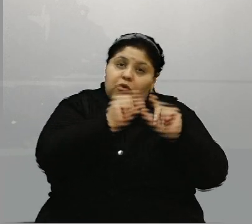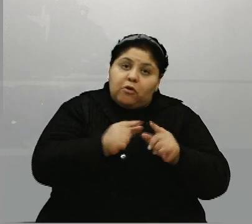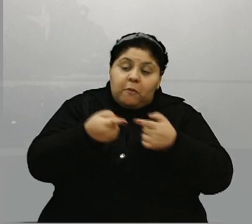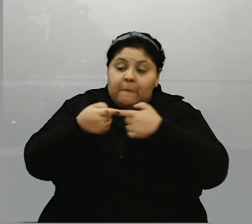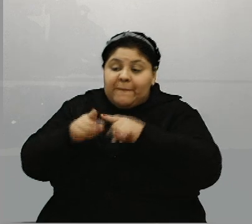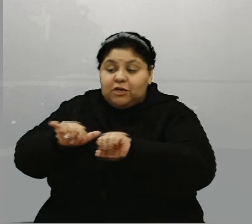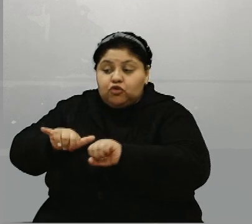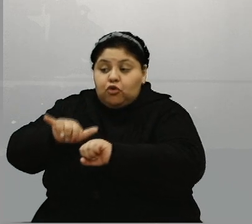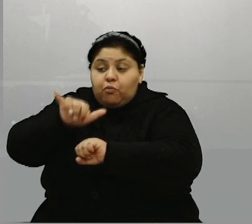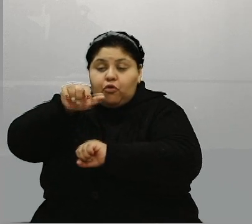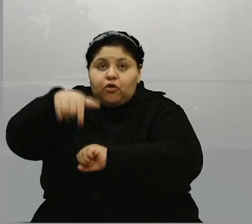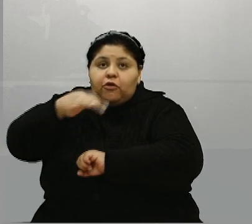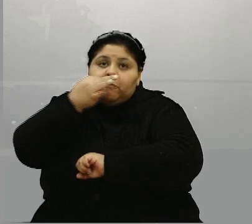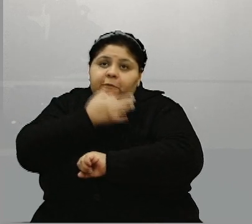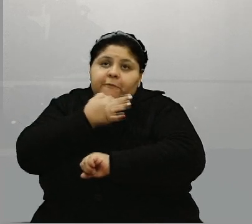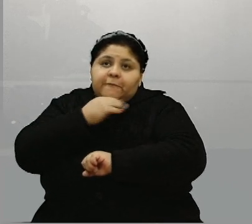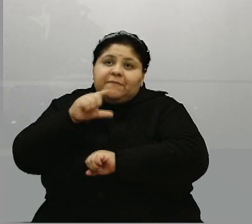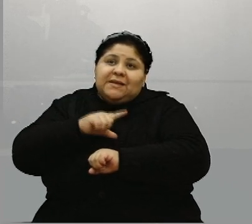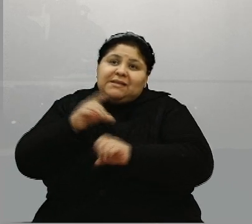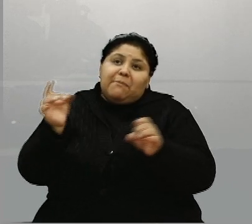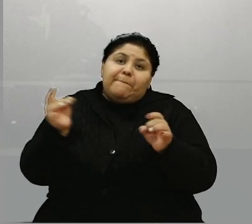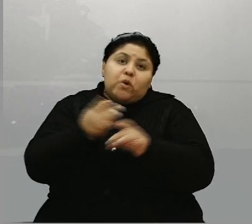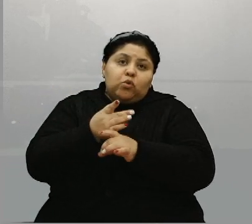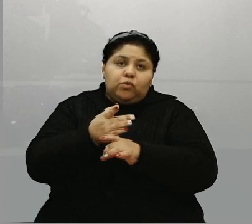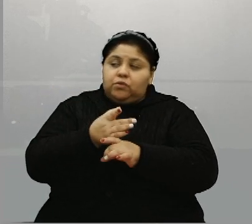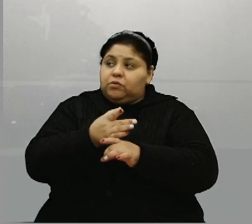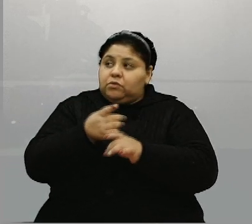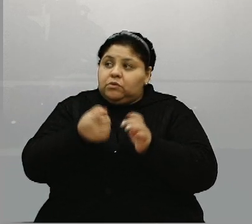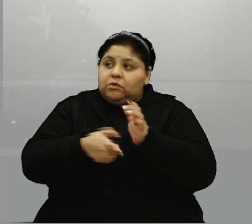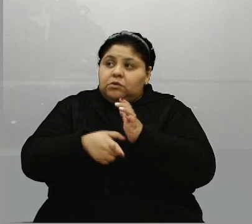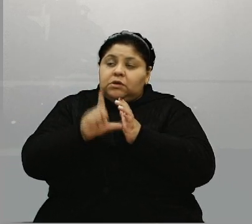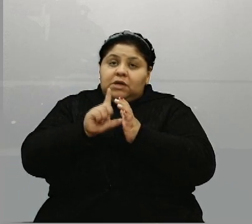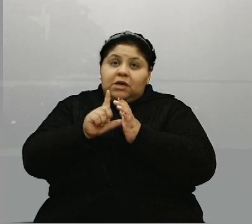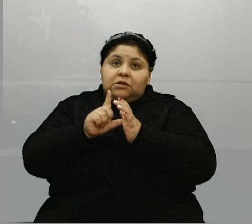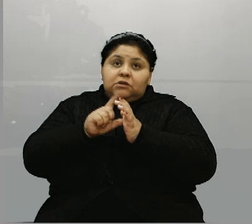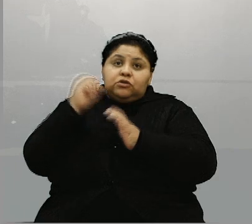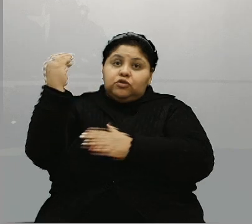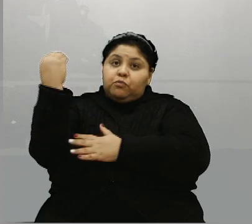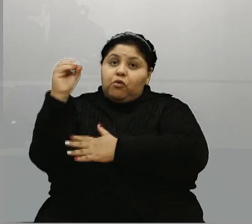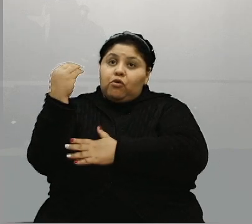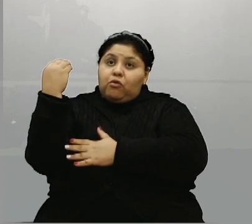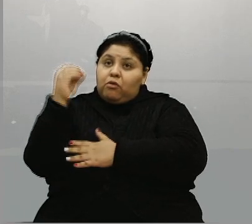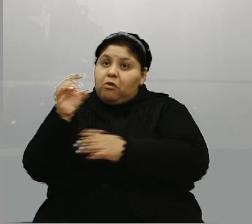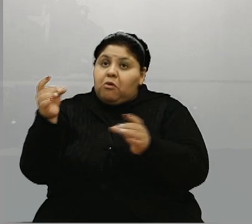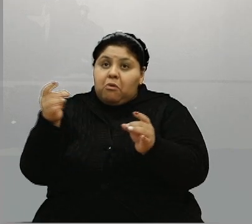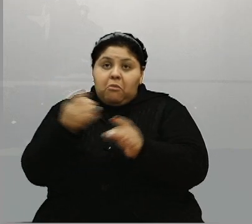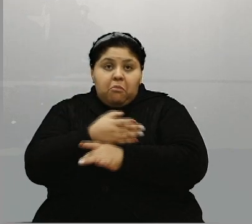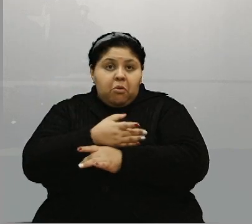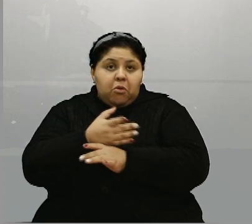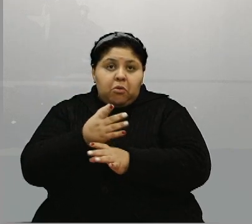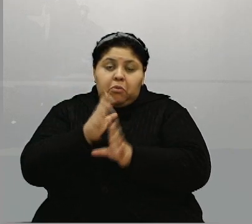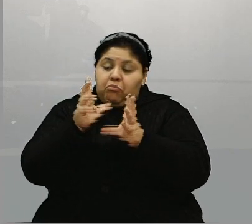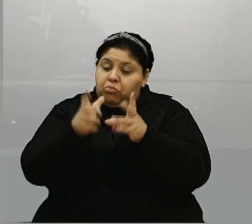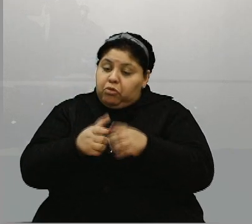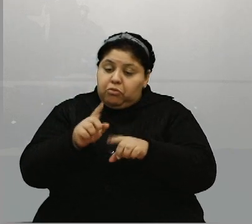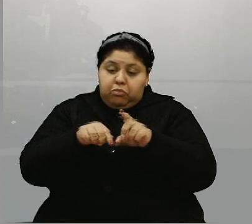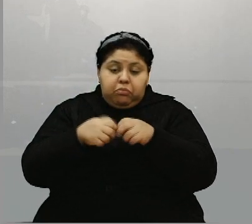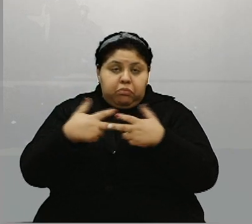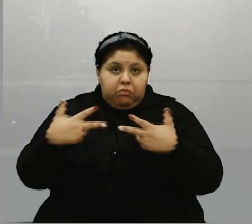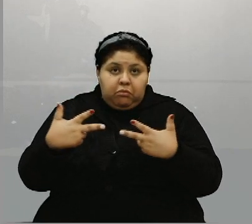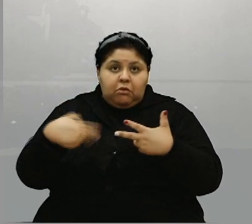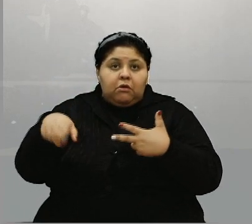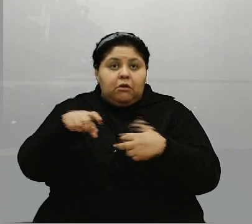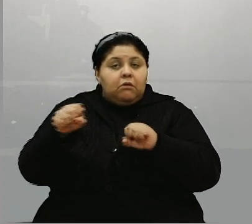aeroporto de Caxias do Sul tem que estar habilitado antes que o de Porto Alegre, preparado com o PAPI, com todos os equipamentos, para que a